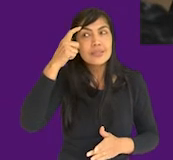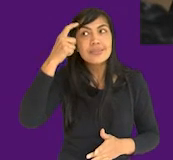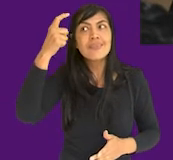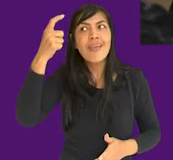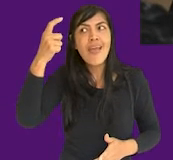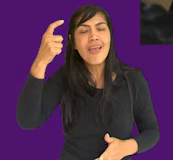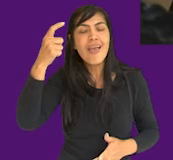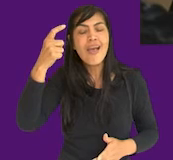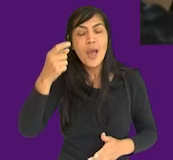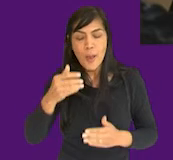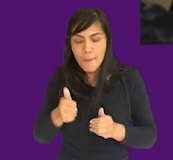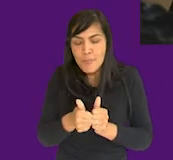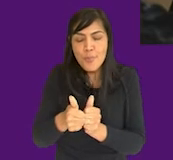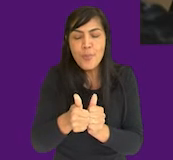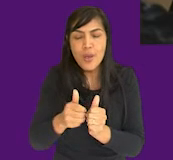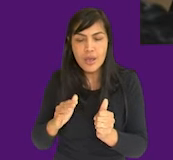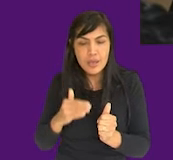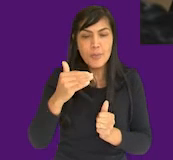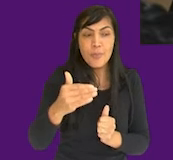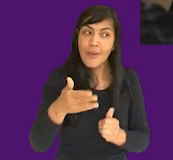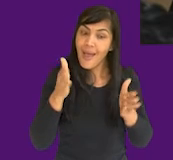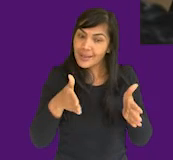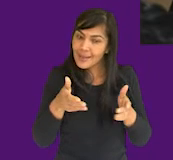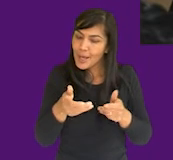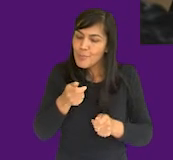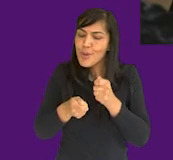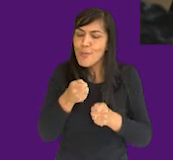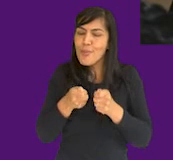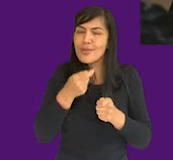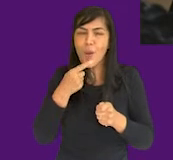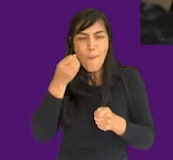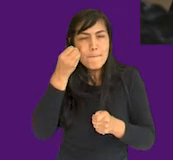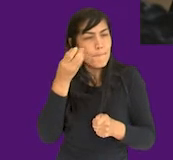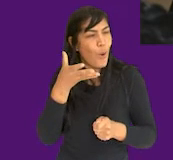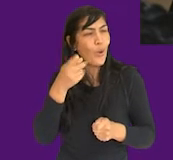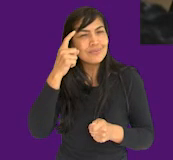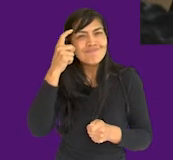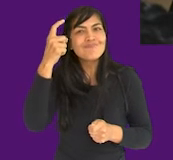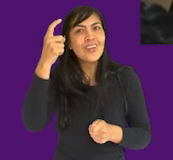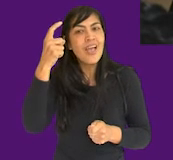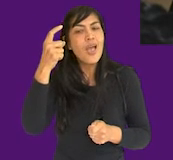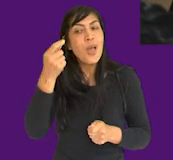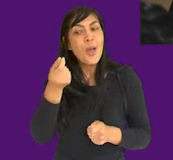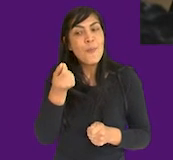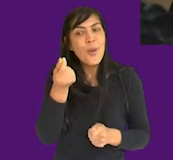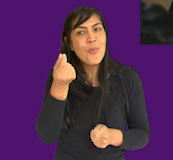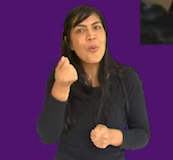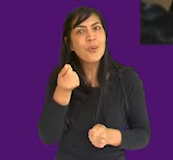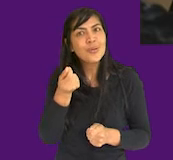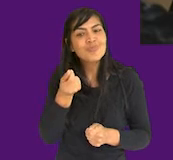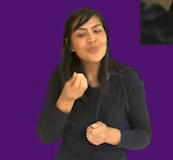adiante Mas aqui é um negócio o crescimento de negócio então se ele tiver boas ideias a gente em